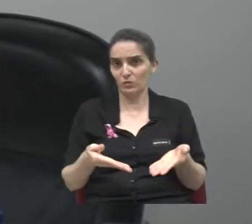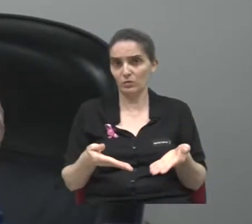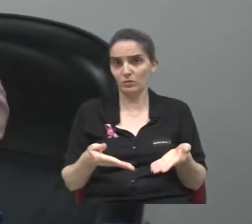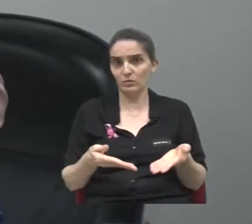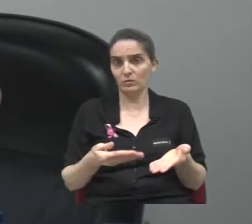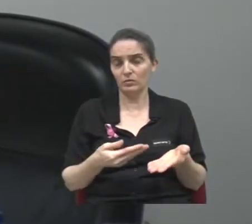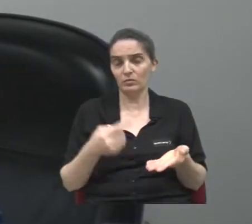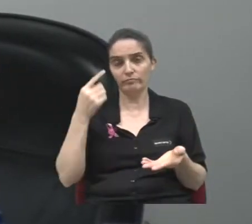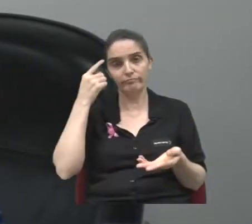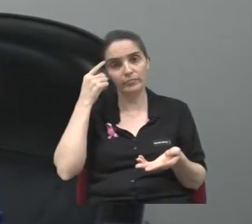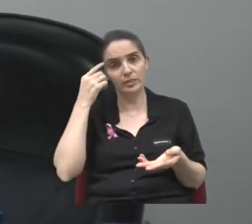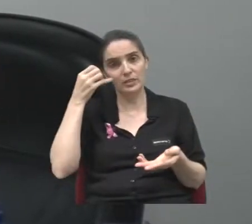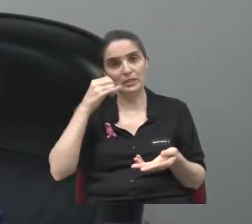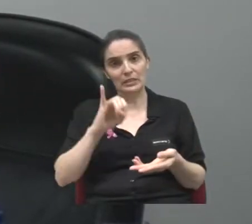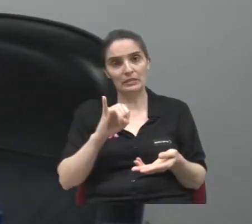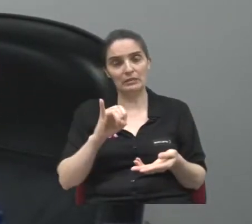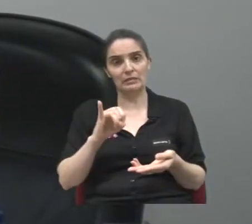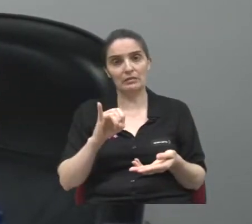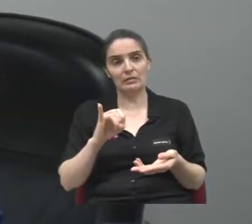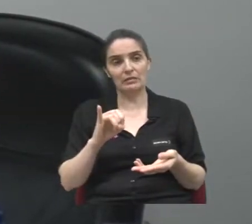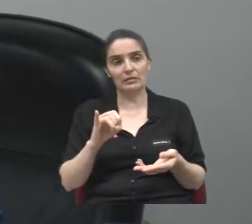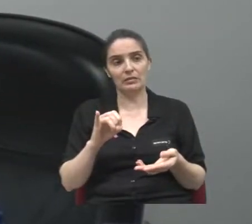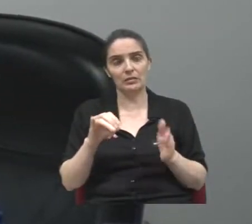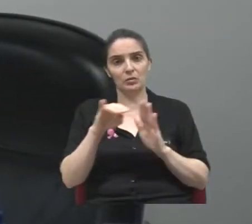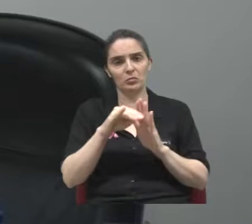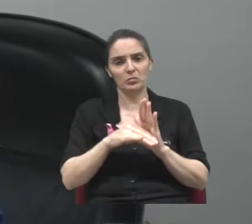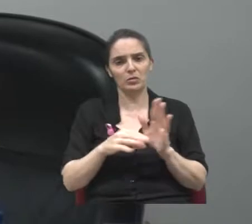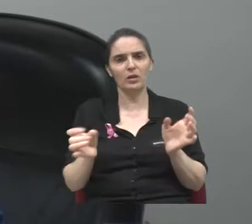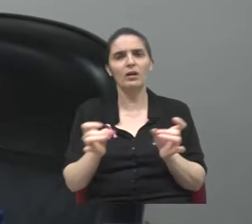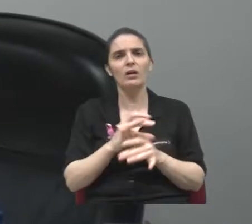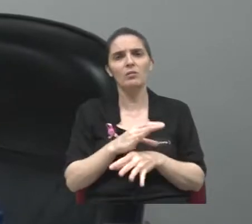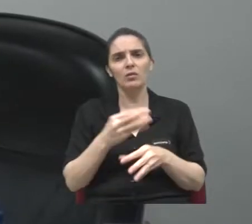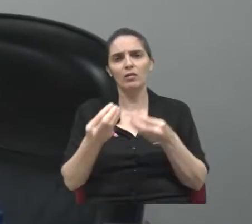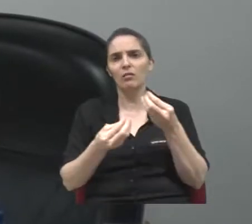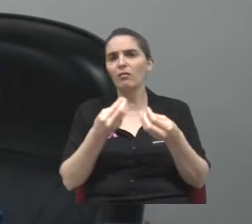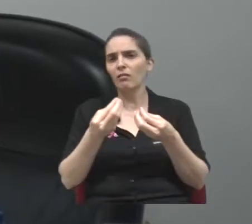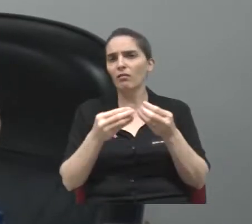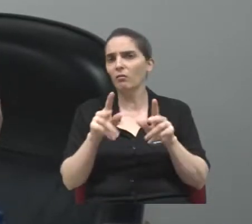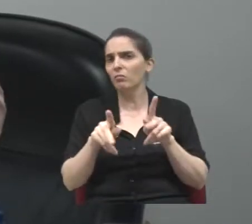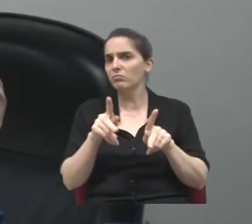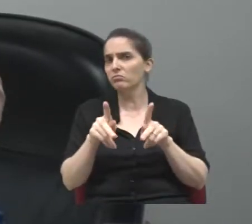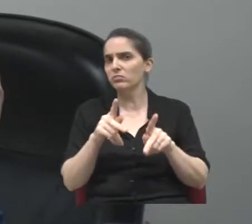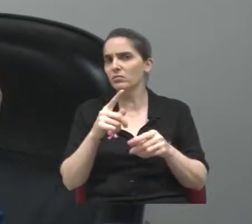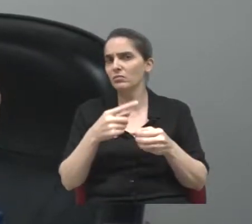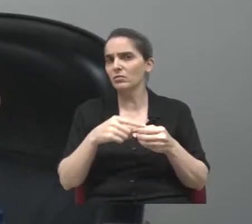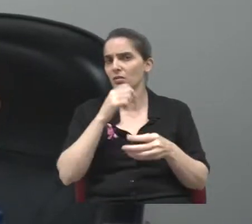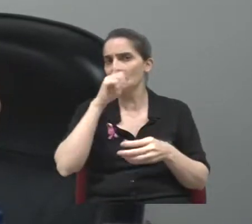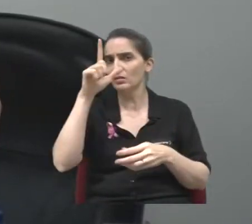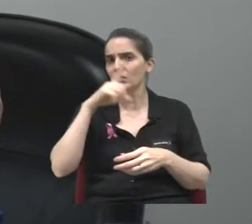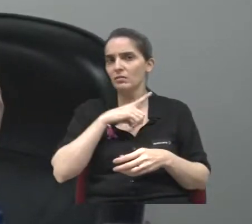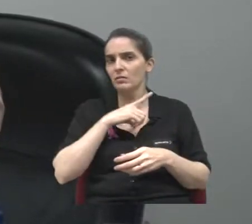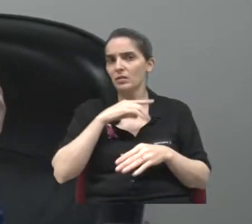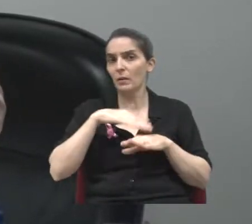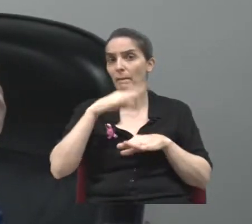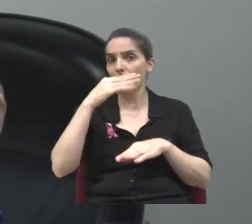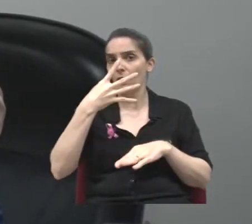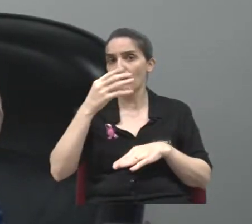de acabar isso aí. Como que fica a nossa população? Limeira tem mais de 40 médicos nesse